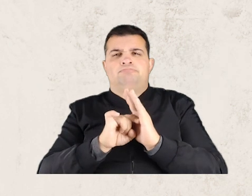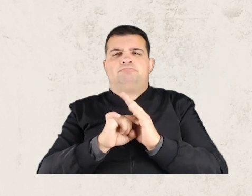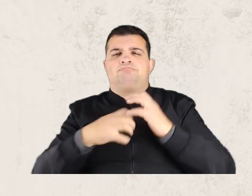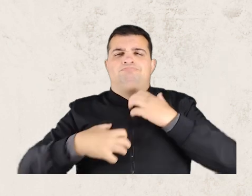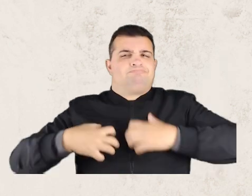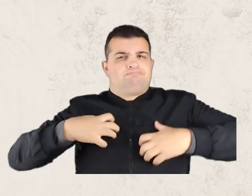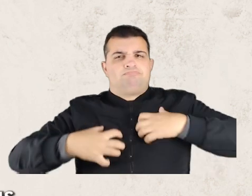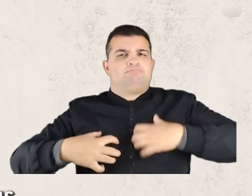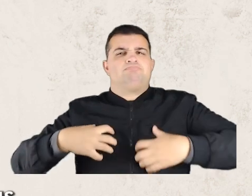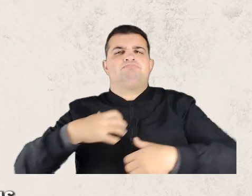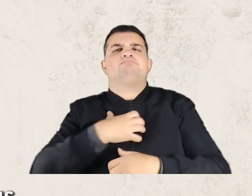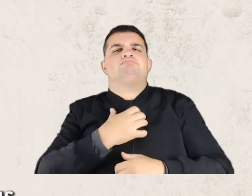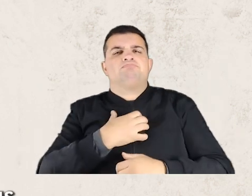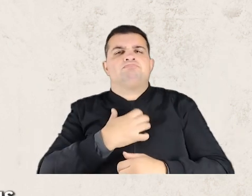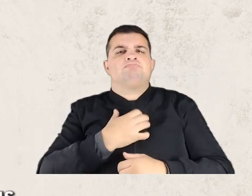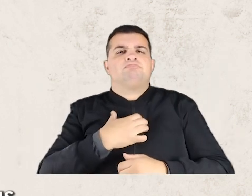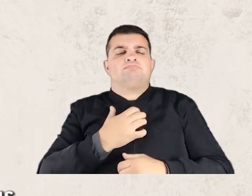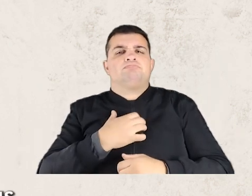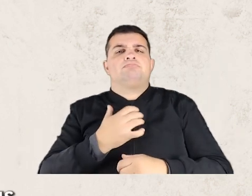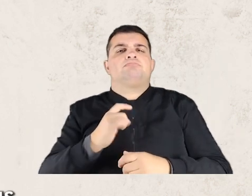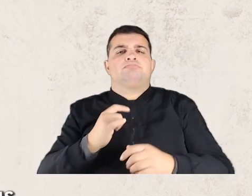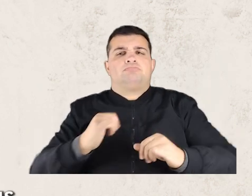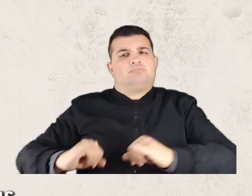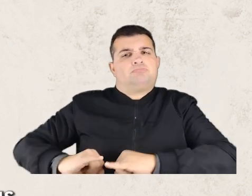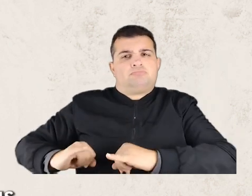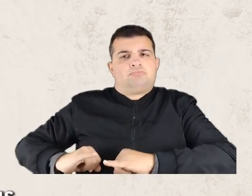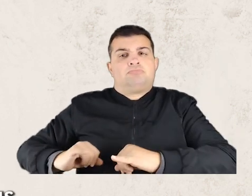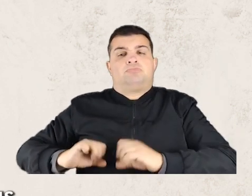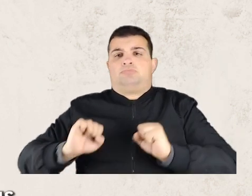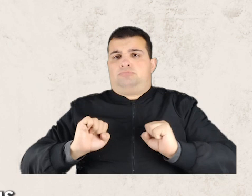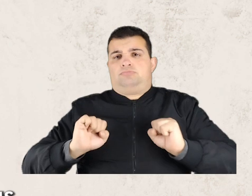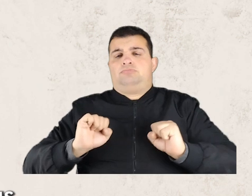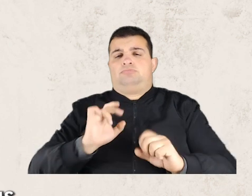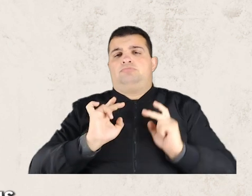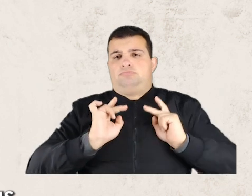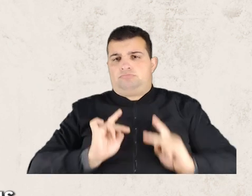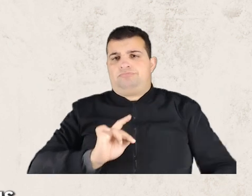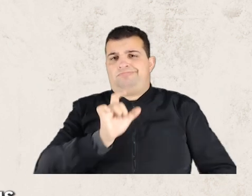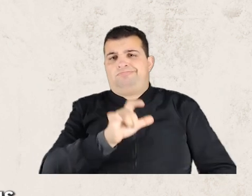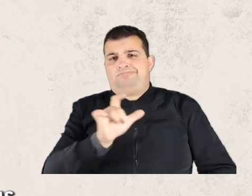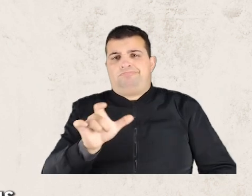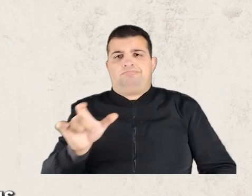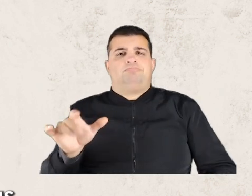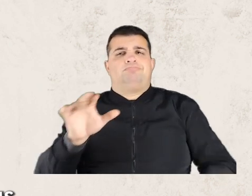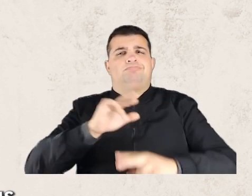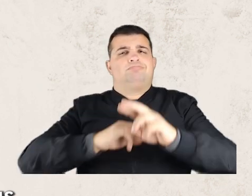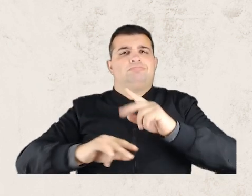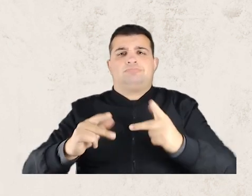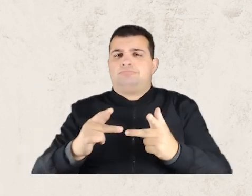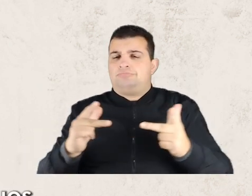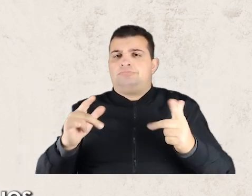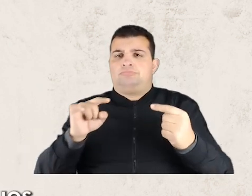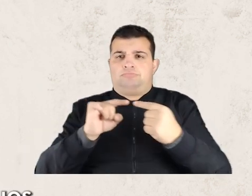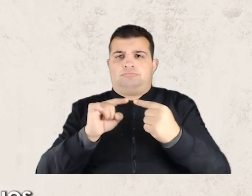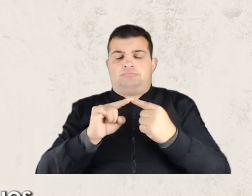Então, esse contexto, essa necessidade de individualizar, da gente aplacar